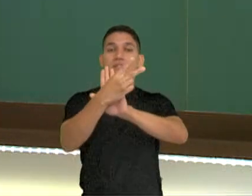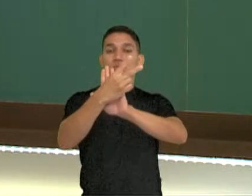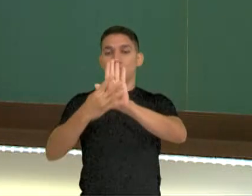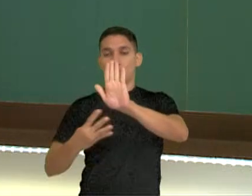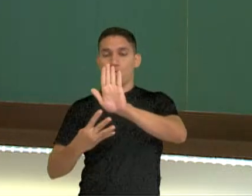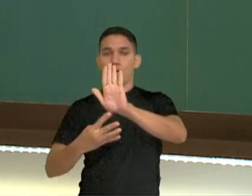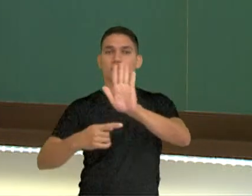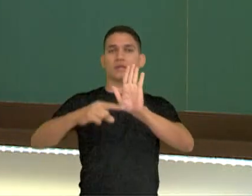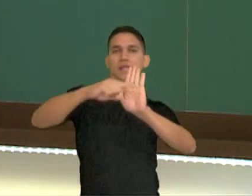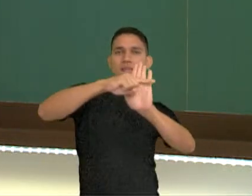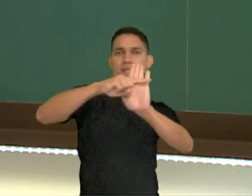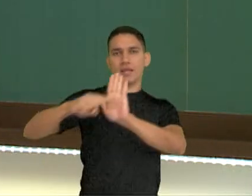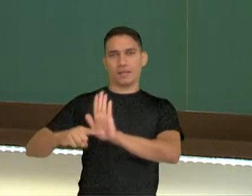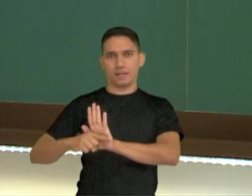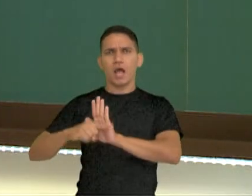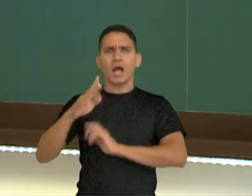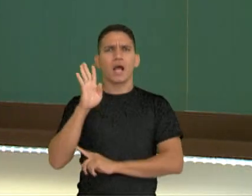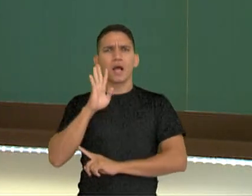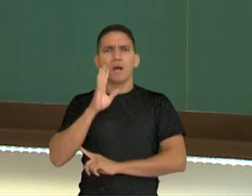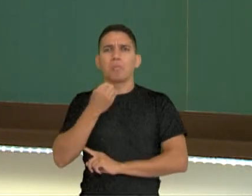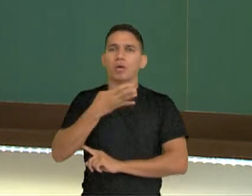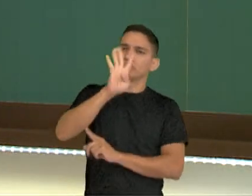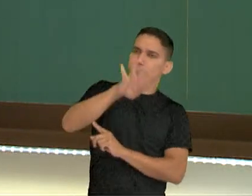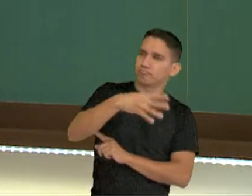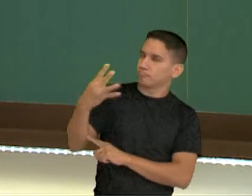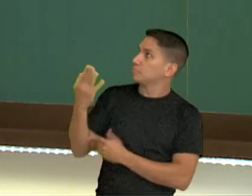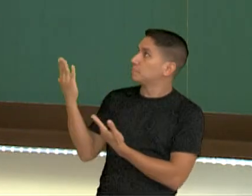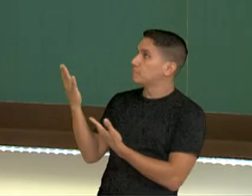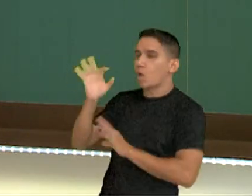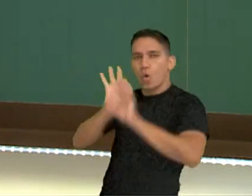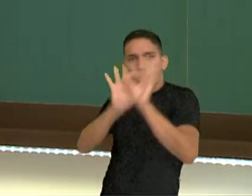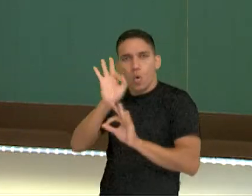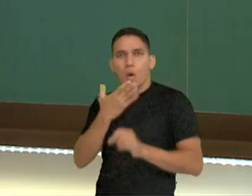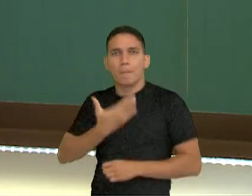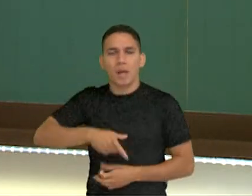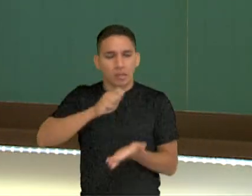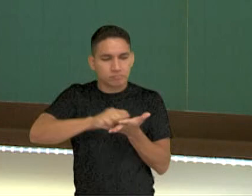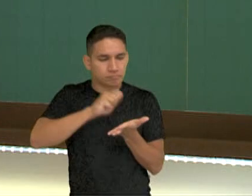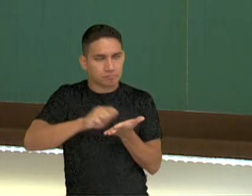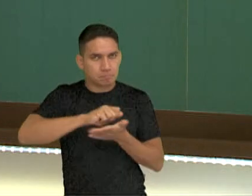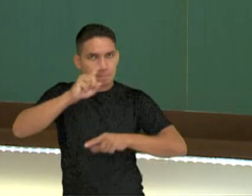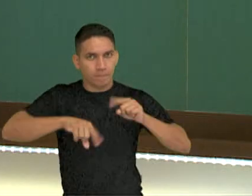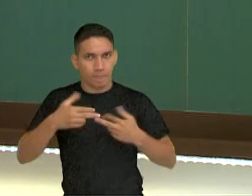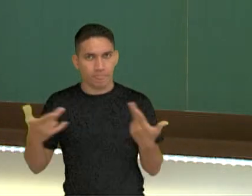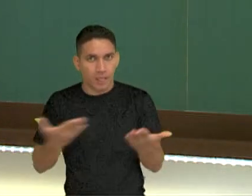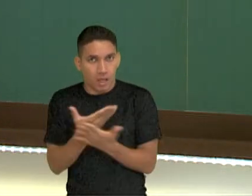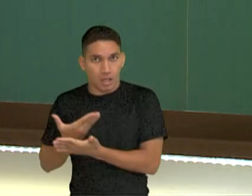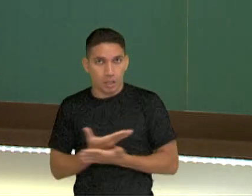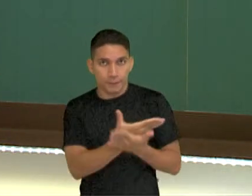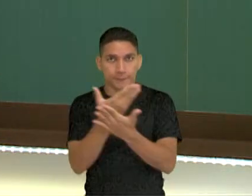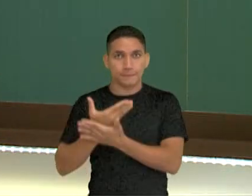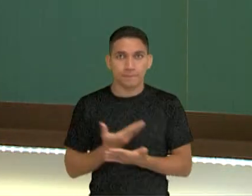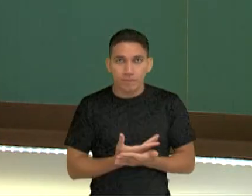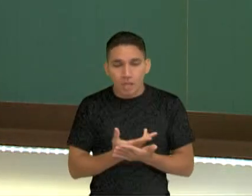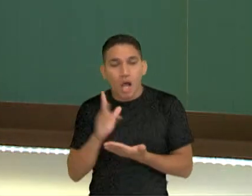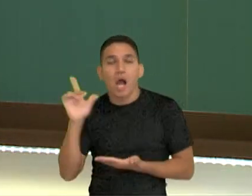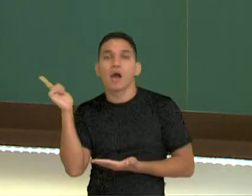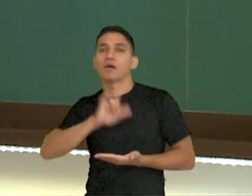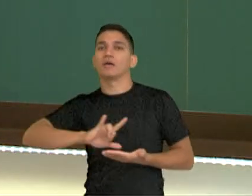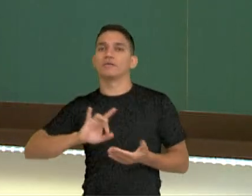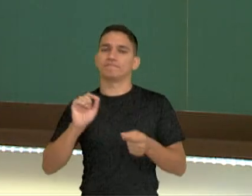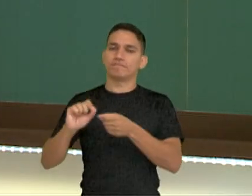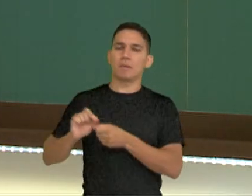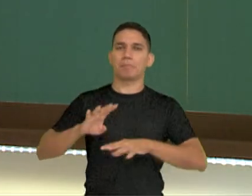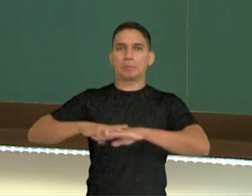legal também de você colocar numa tabela para você poder se organizar melhor aí com o seu material na hora que você for estudar para resolver os